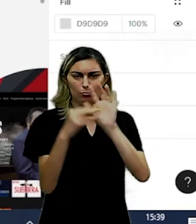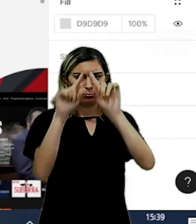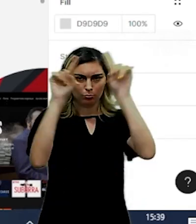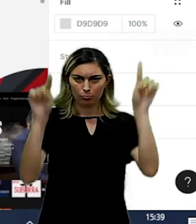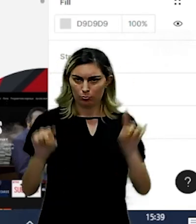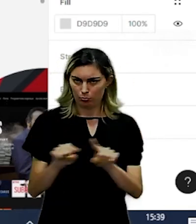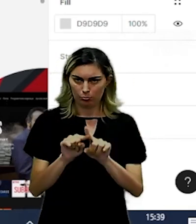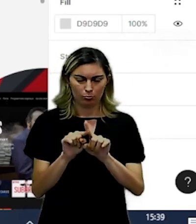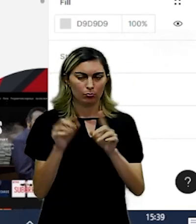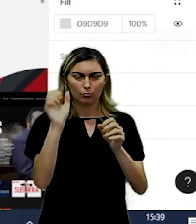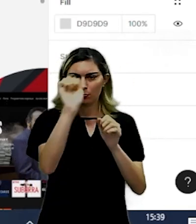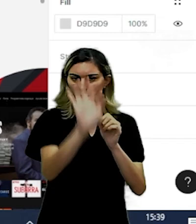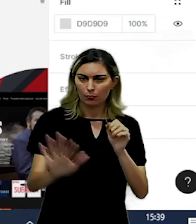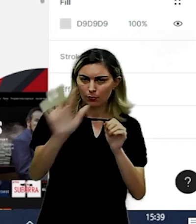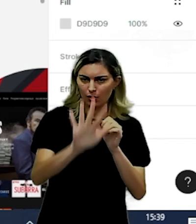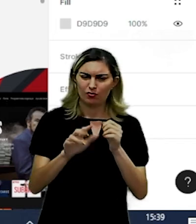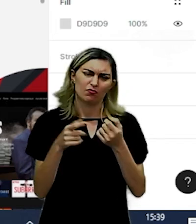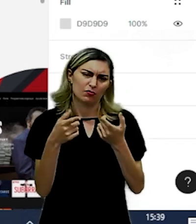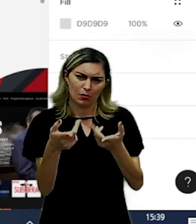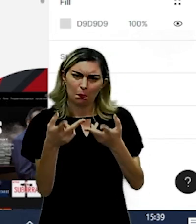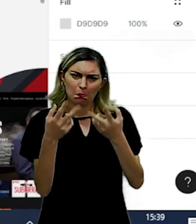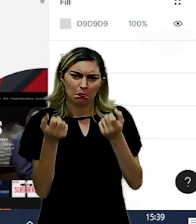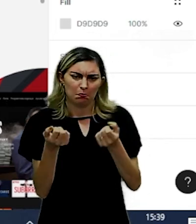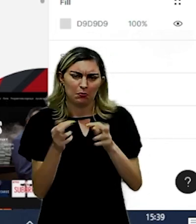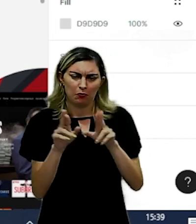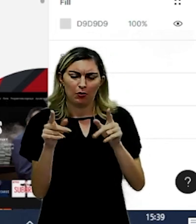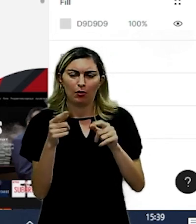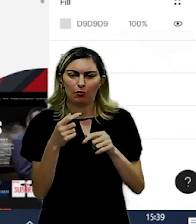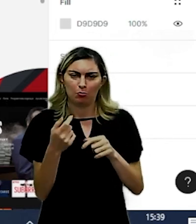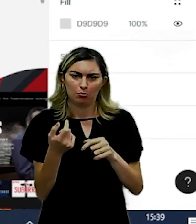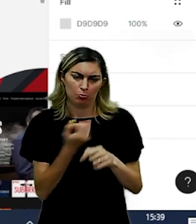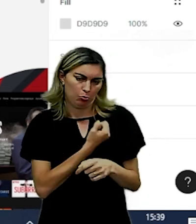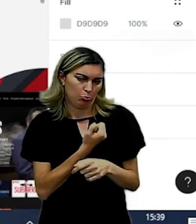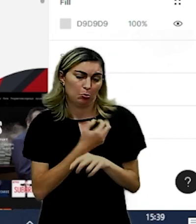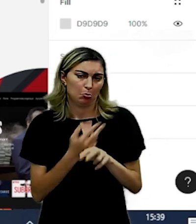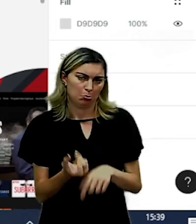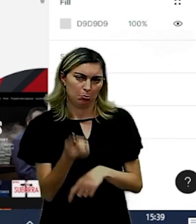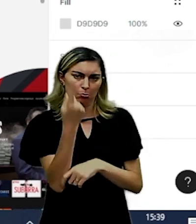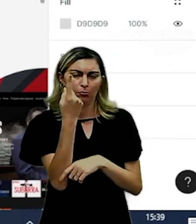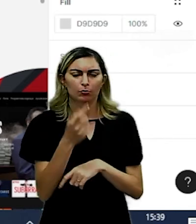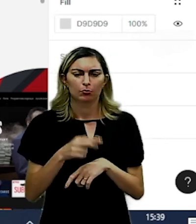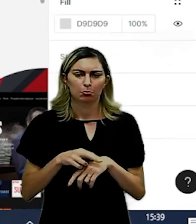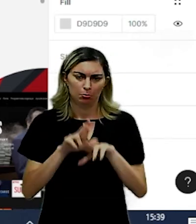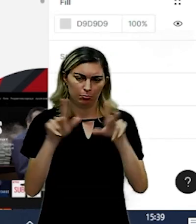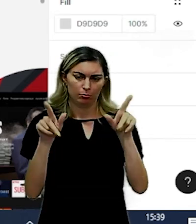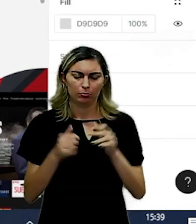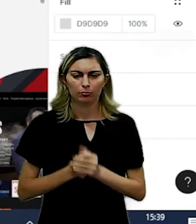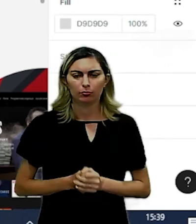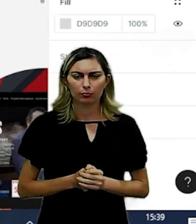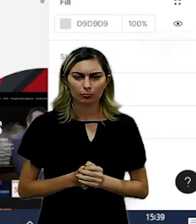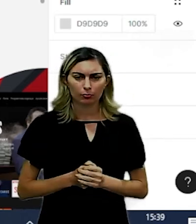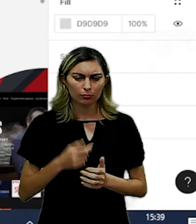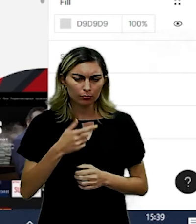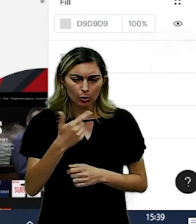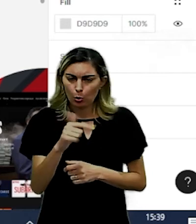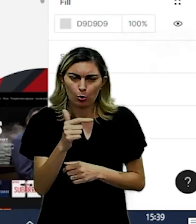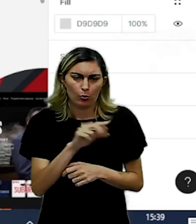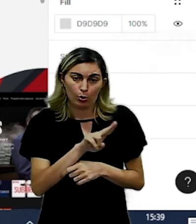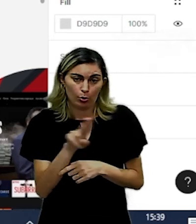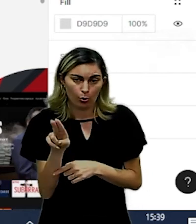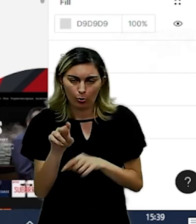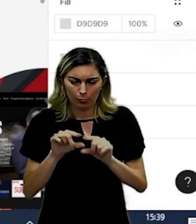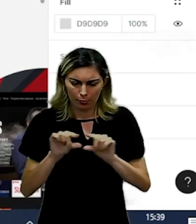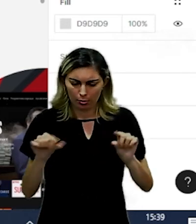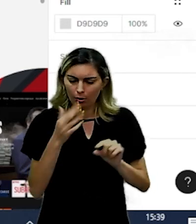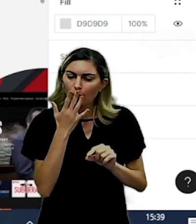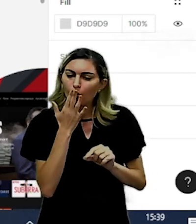Talvez vocês estejam estranhando esse valor aqui meio estranho. Não é de fato um nome de uma cor, mas é